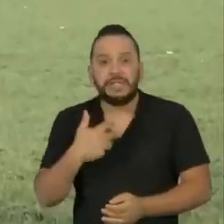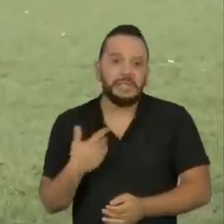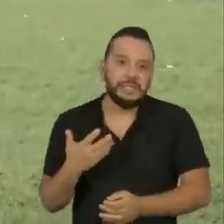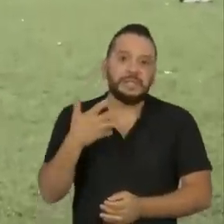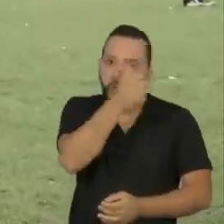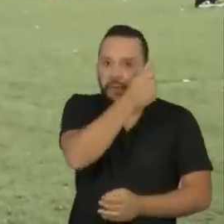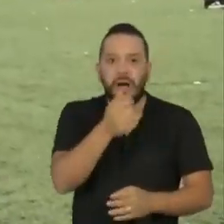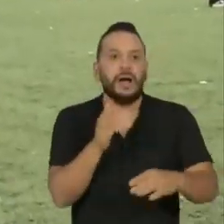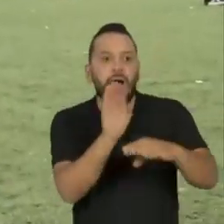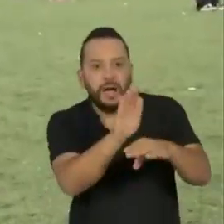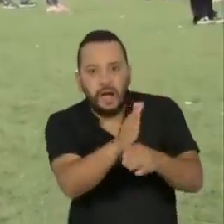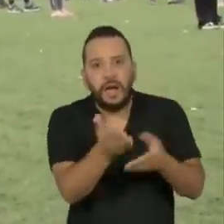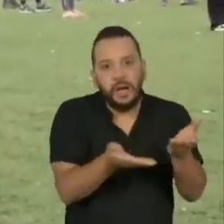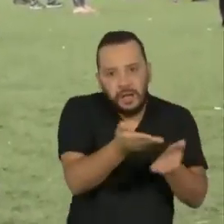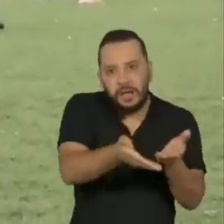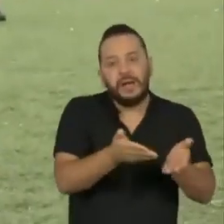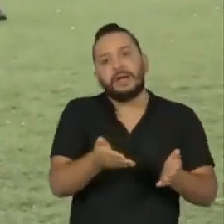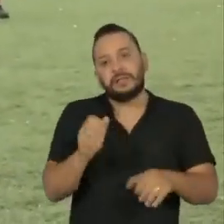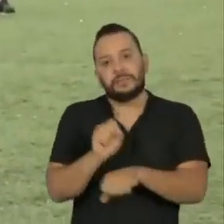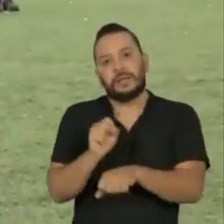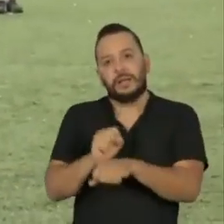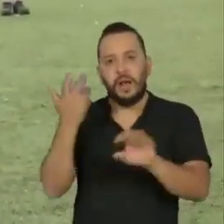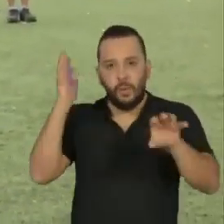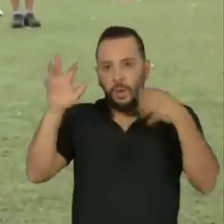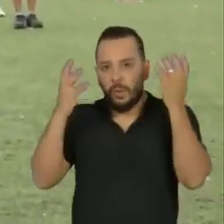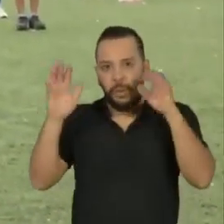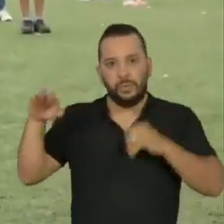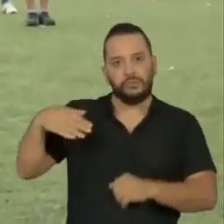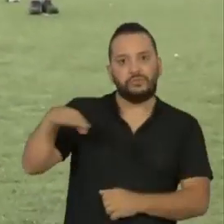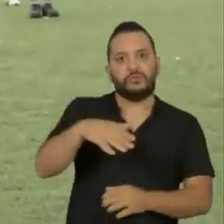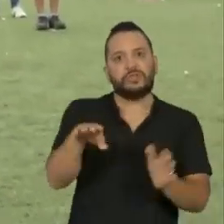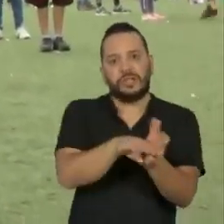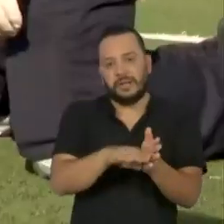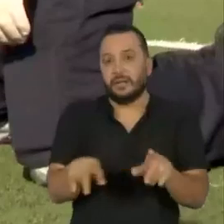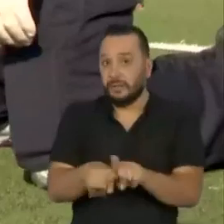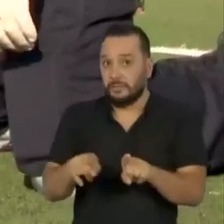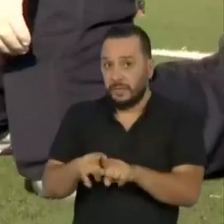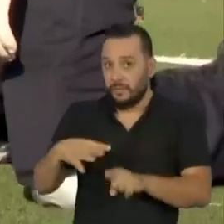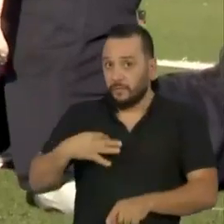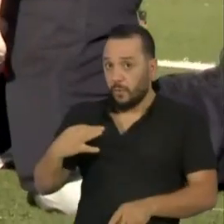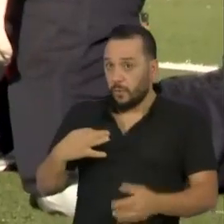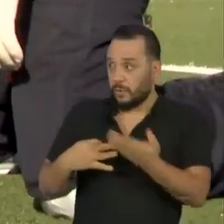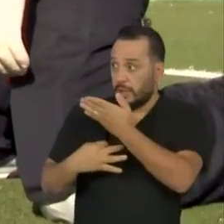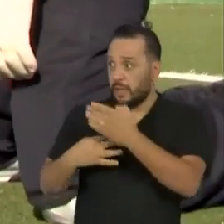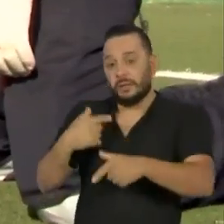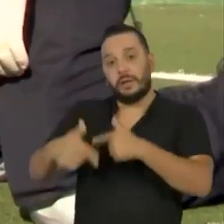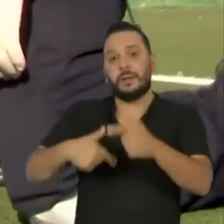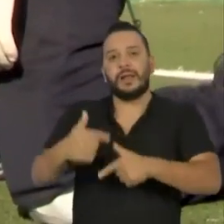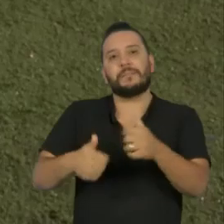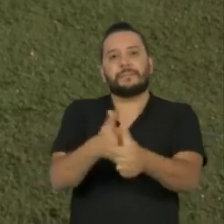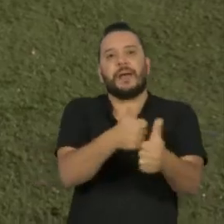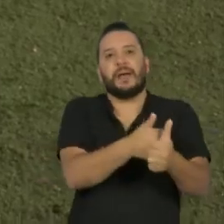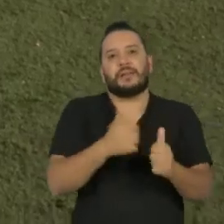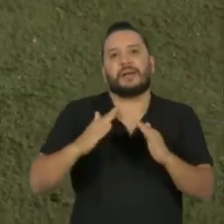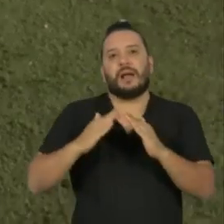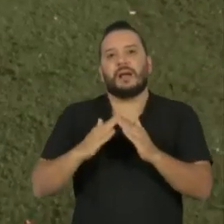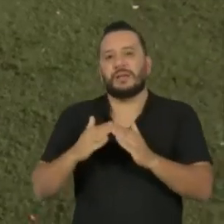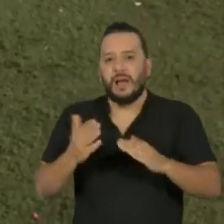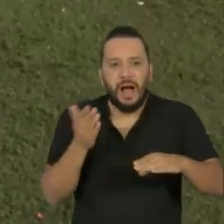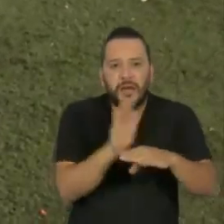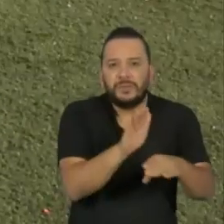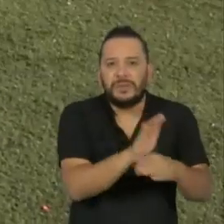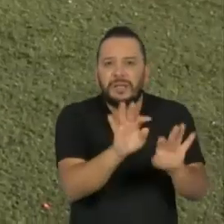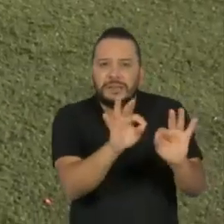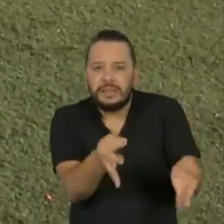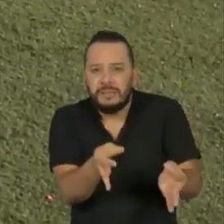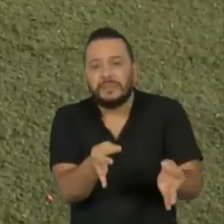pré-atendimento até que a ambulância chegue. Os 240 novos brigadistas voluntários atuarão nas ruas onde moram. Farão os primeiros socorros até que a